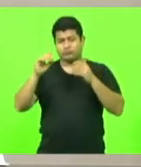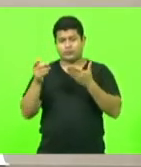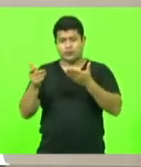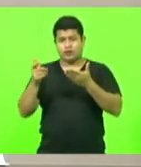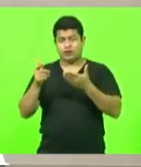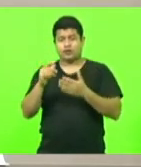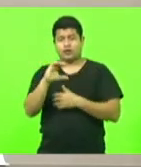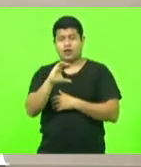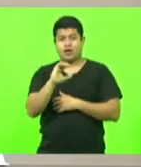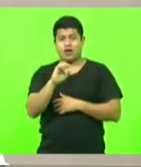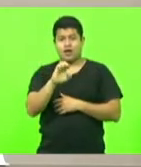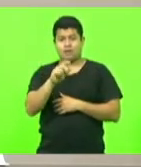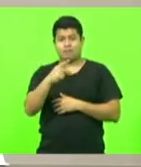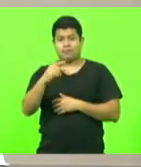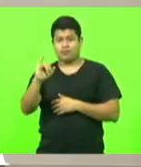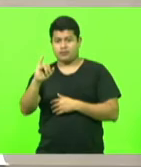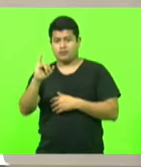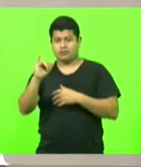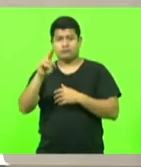no mundo.